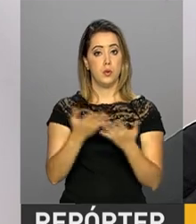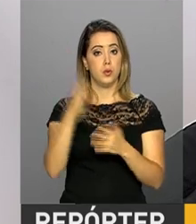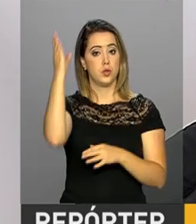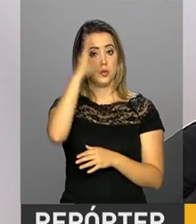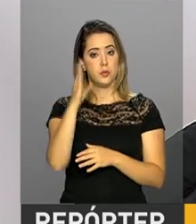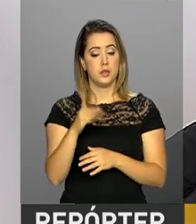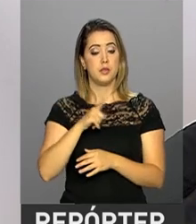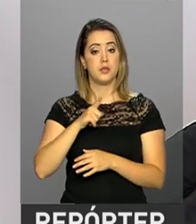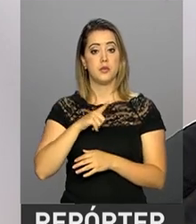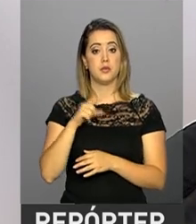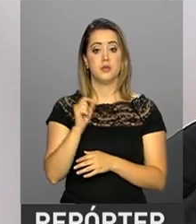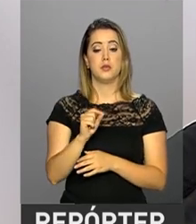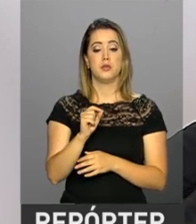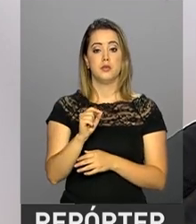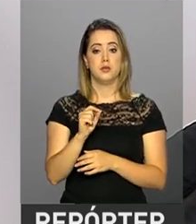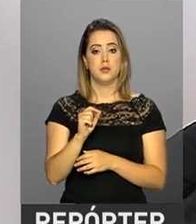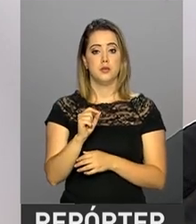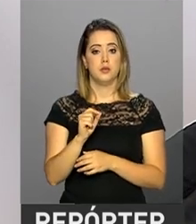brasileiro também